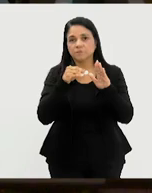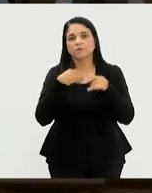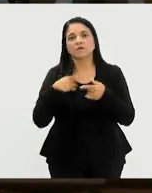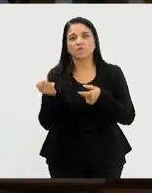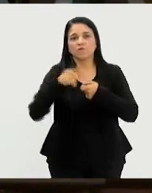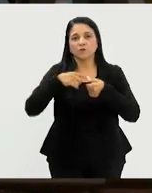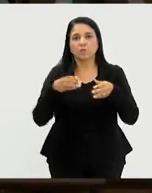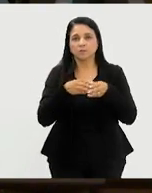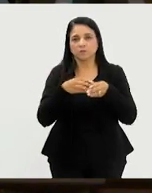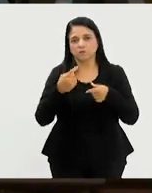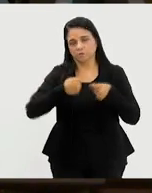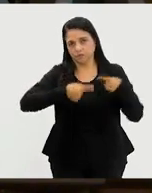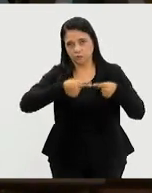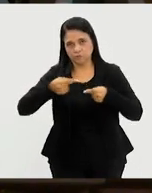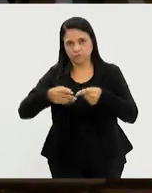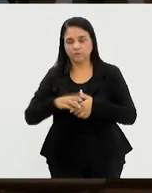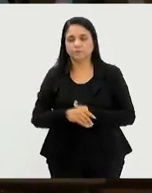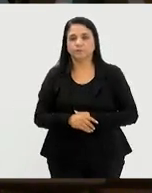comissões